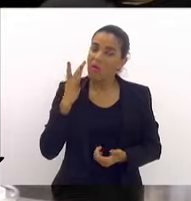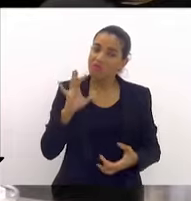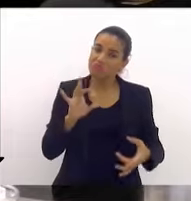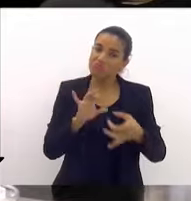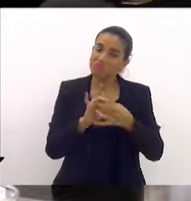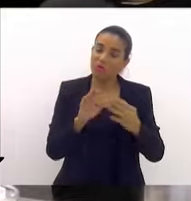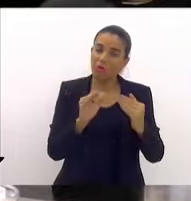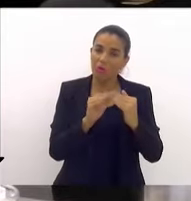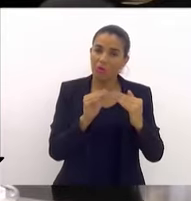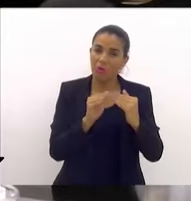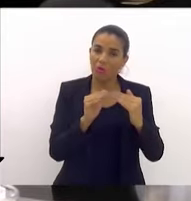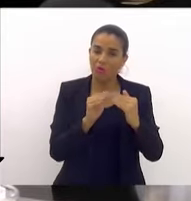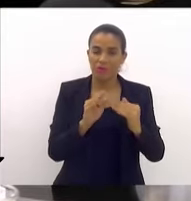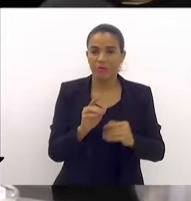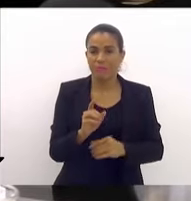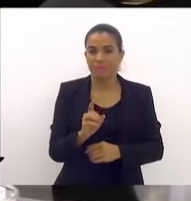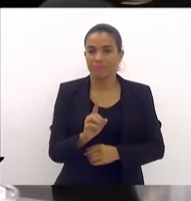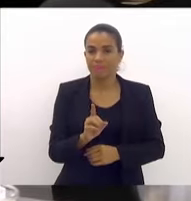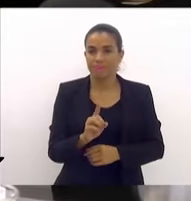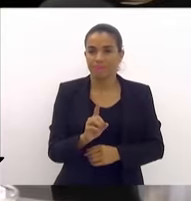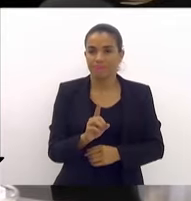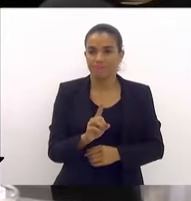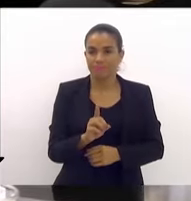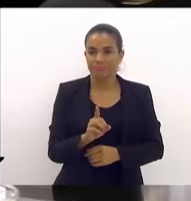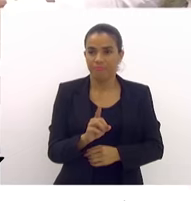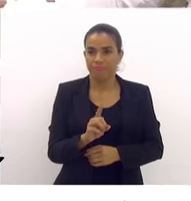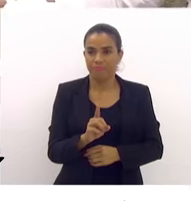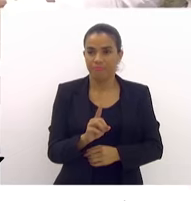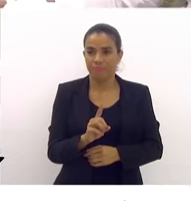Mas... Não. Eu não pedi. Não foi